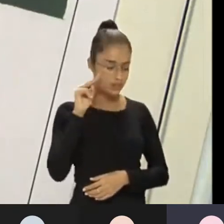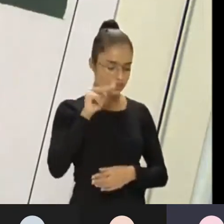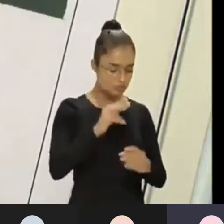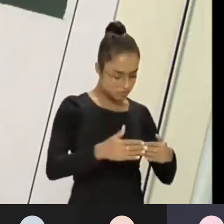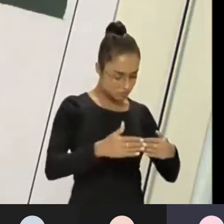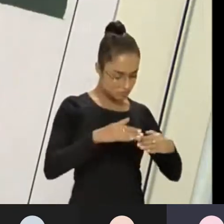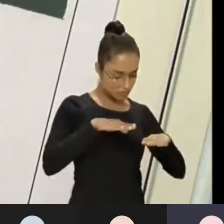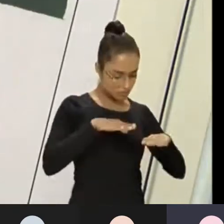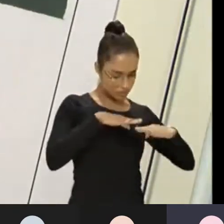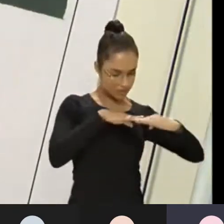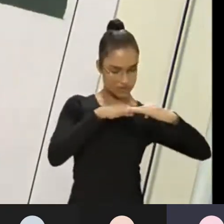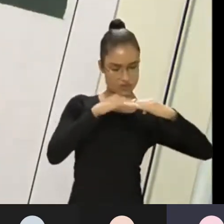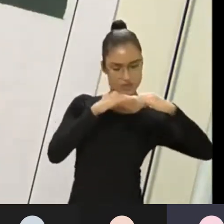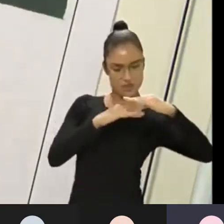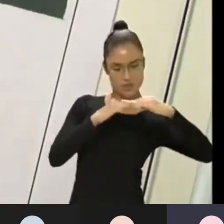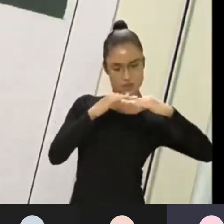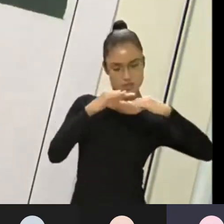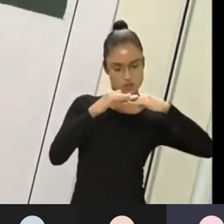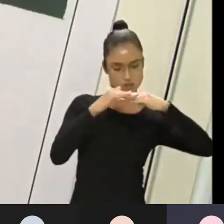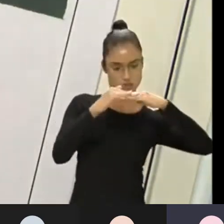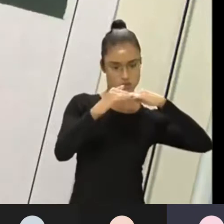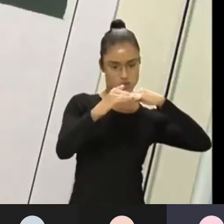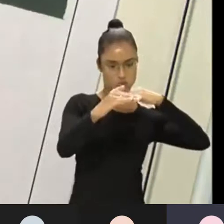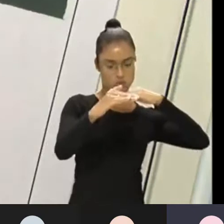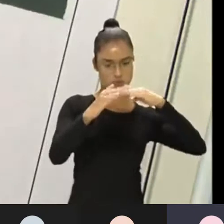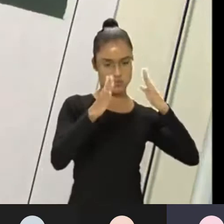na representação do tridimensional.